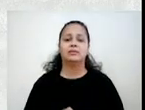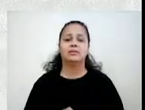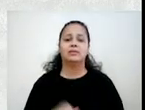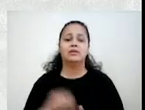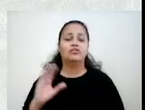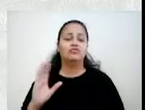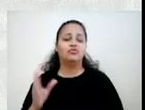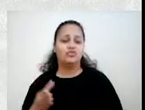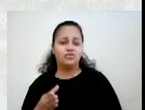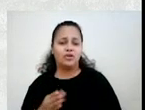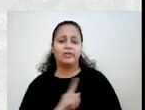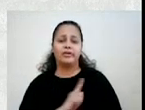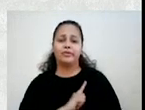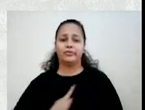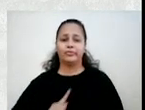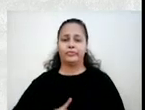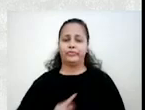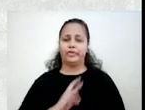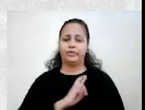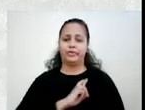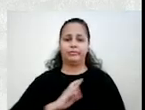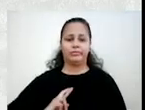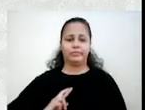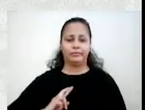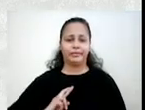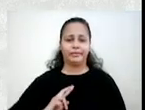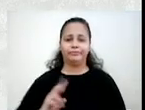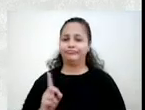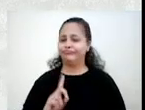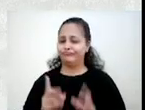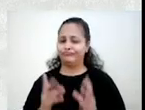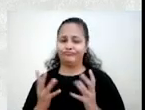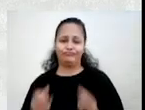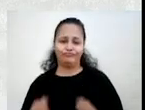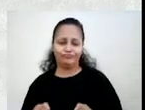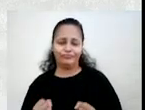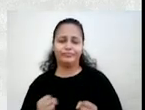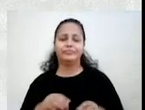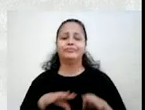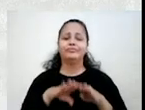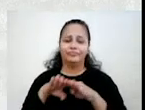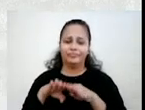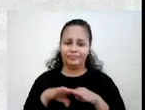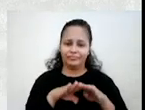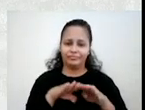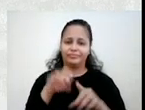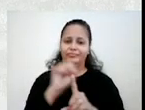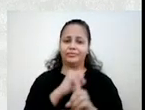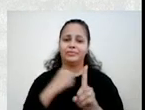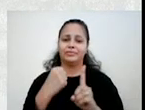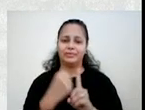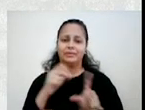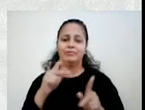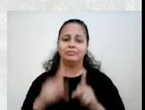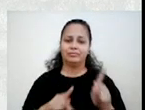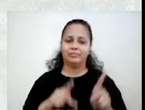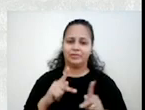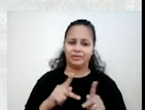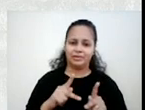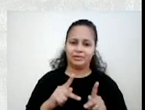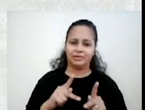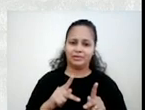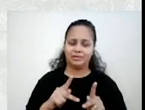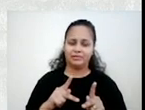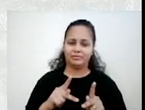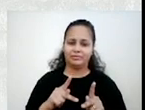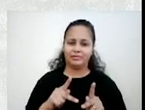que o governo republicano não garantiu igualdades sociais a essa população. Esses jornais também denunciavam episódios